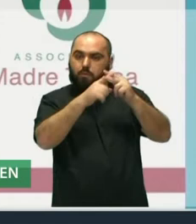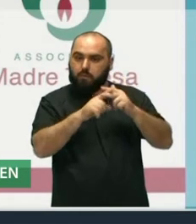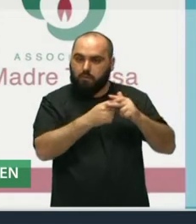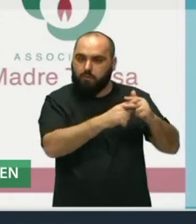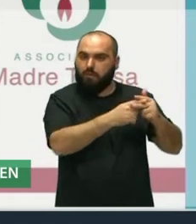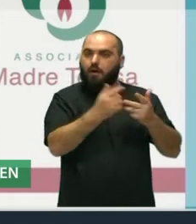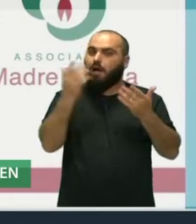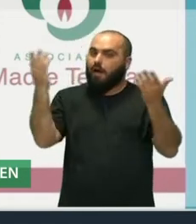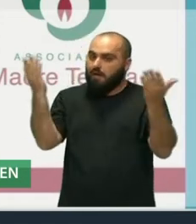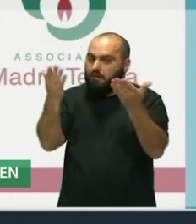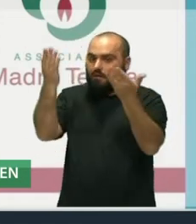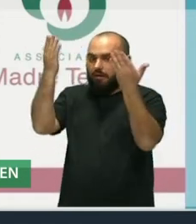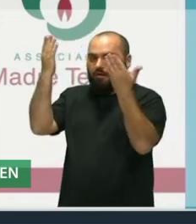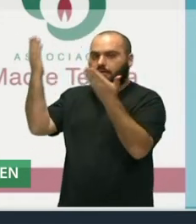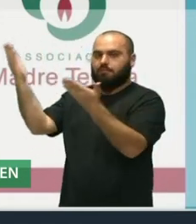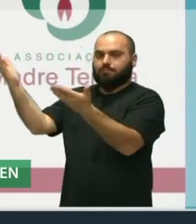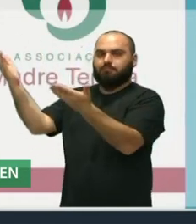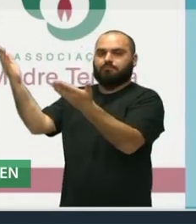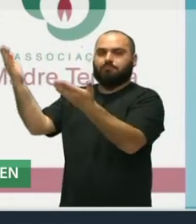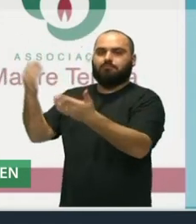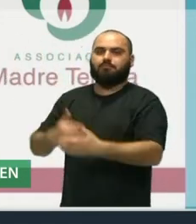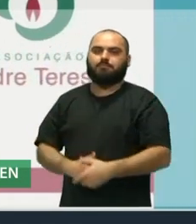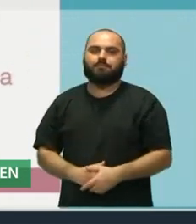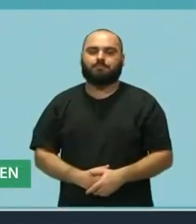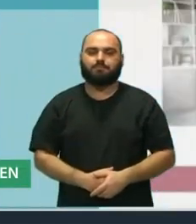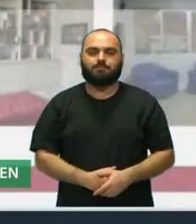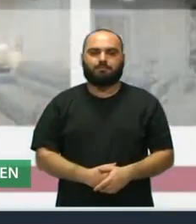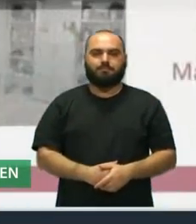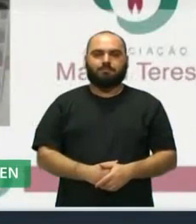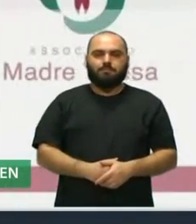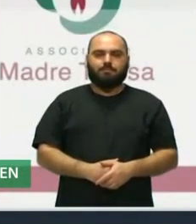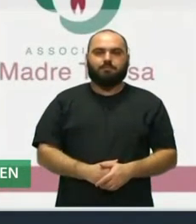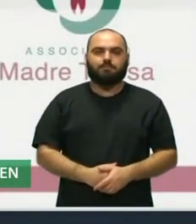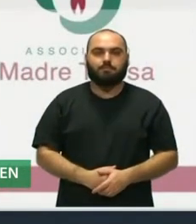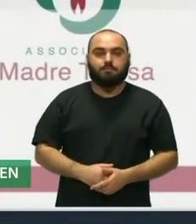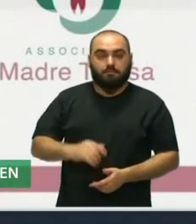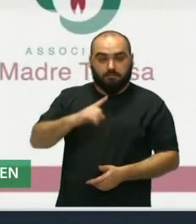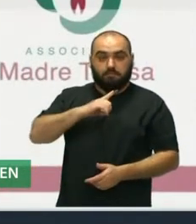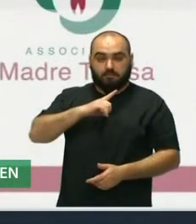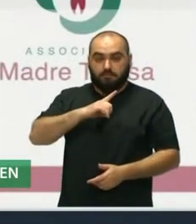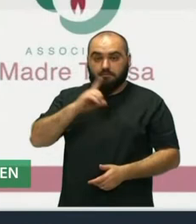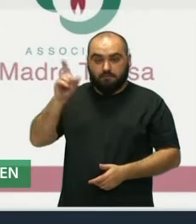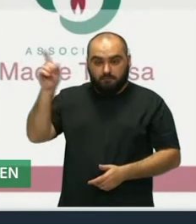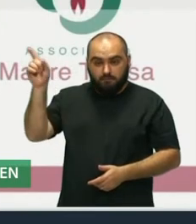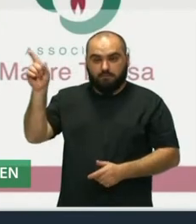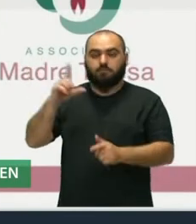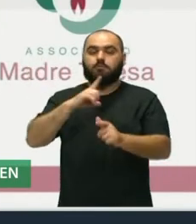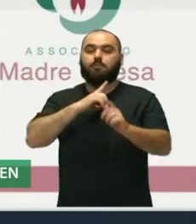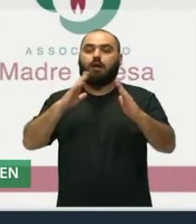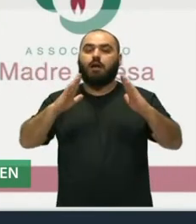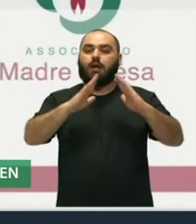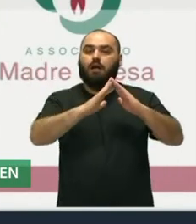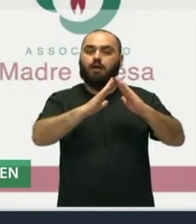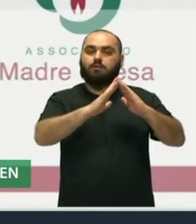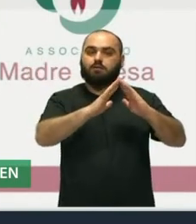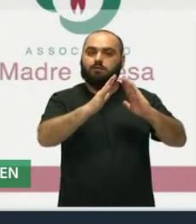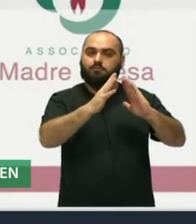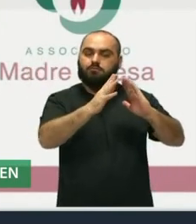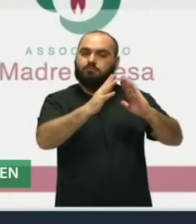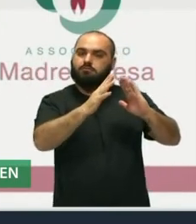e ficou assim a clínica João Paulo II. Nós temos também a casa de